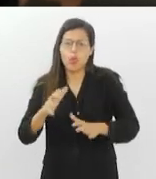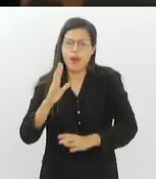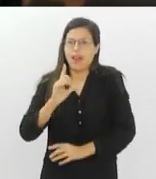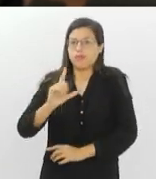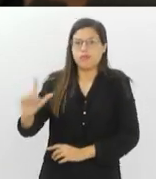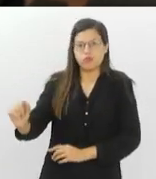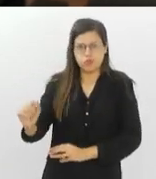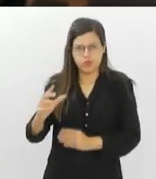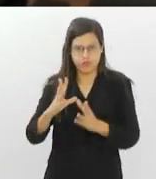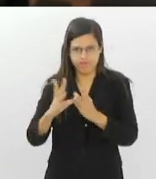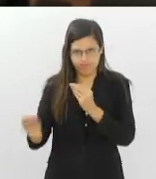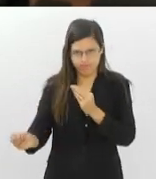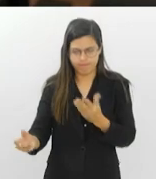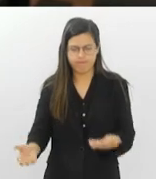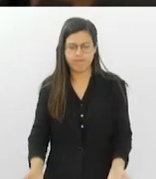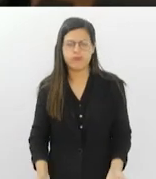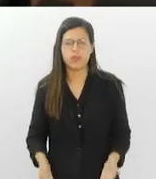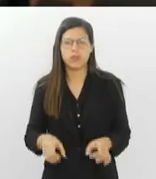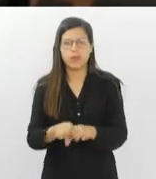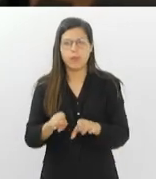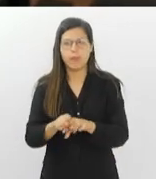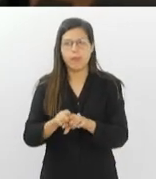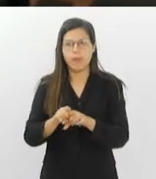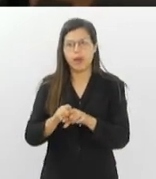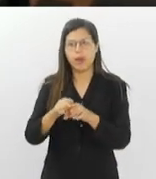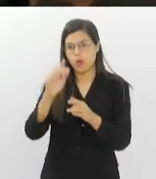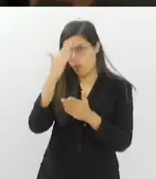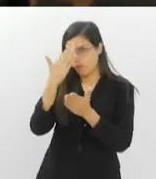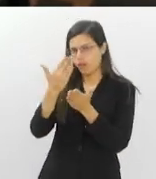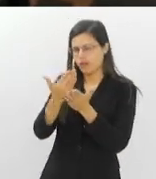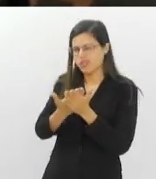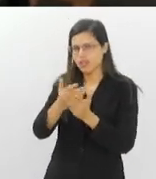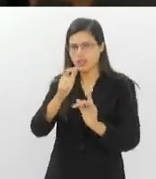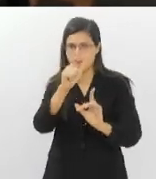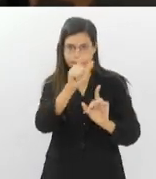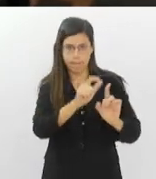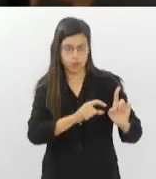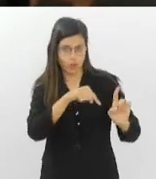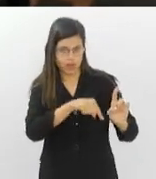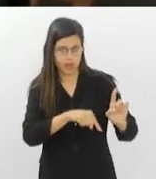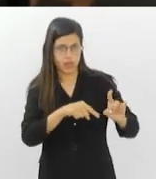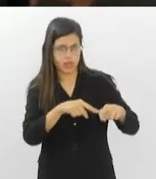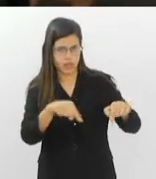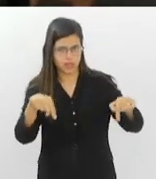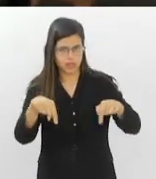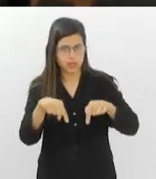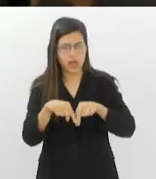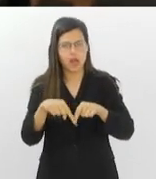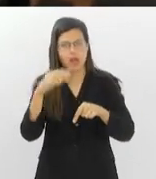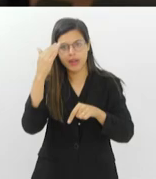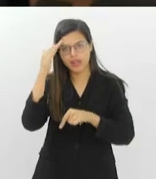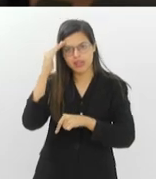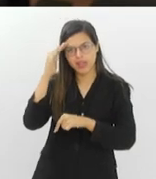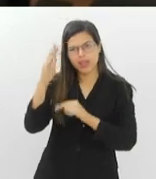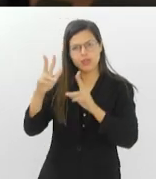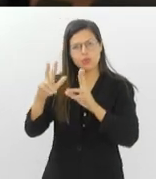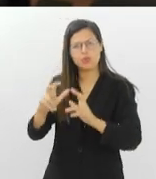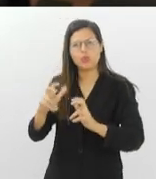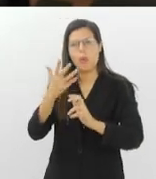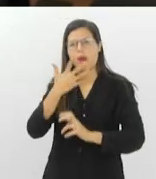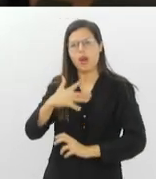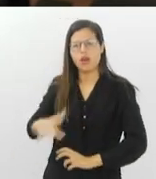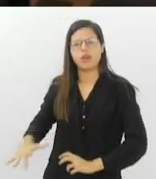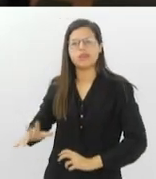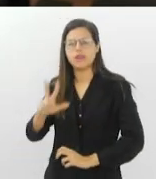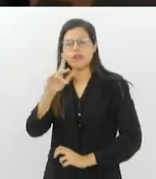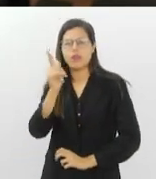momento. E segundo, ela ter confiança. Bom, essa pessoa que está aqui, ela entende de criança, ela vai conseguir